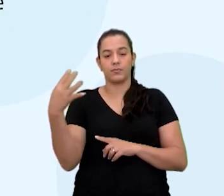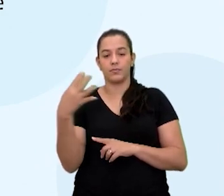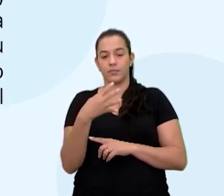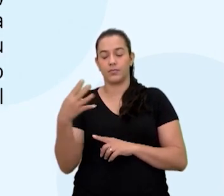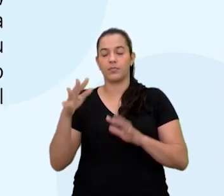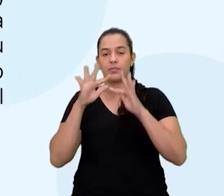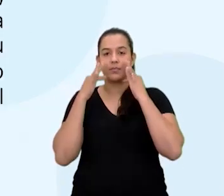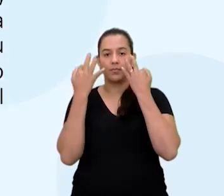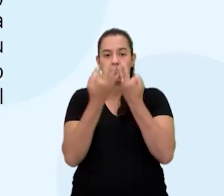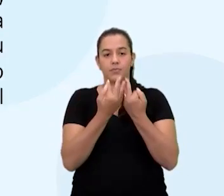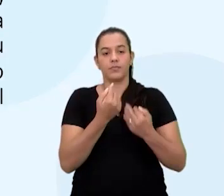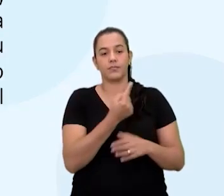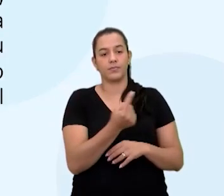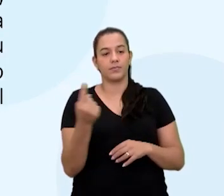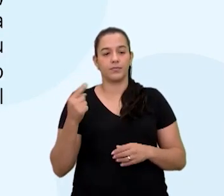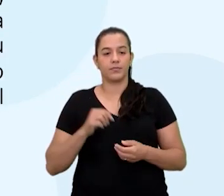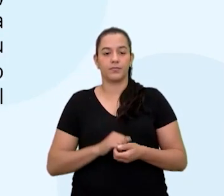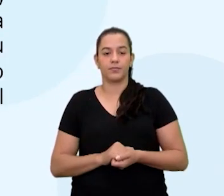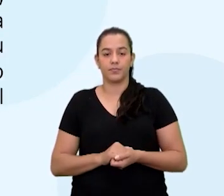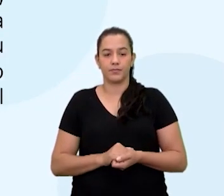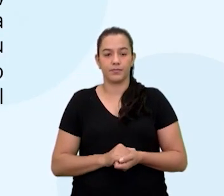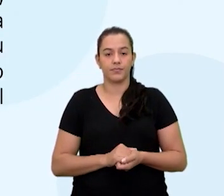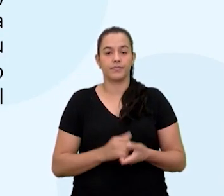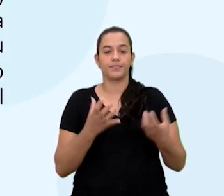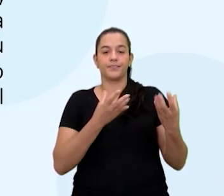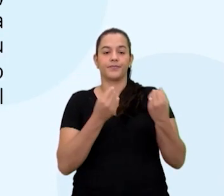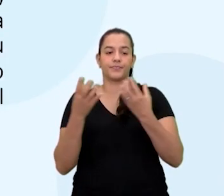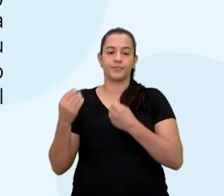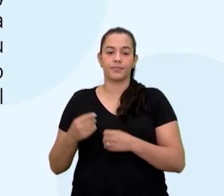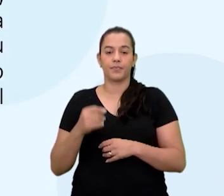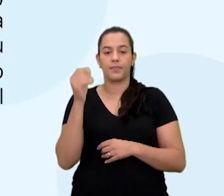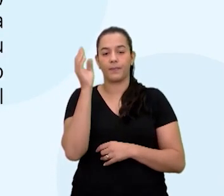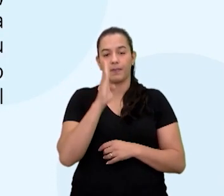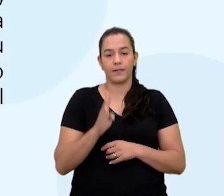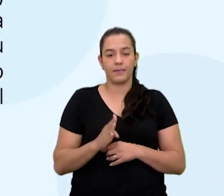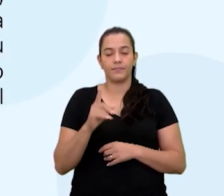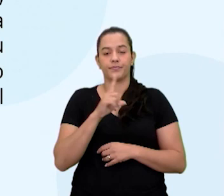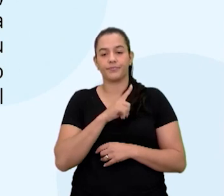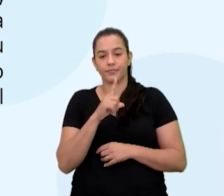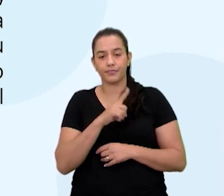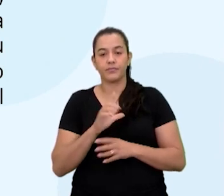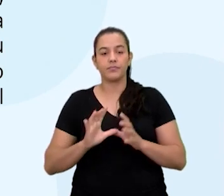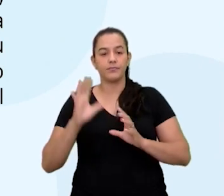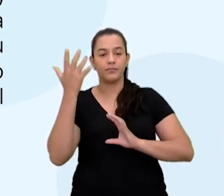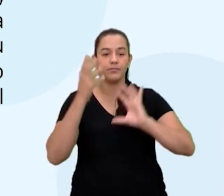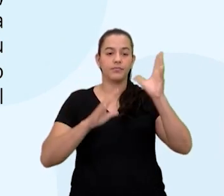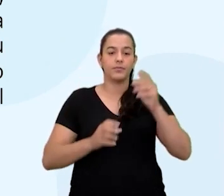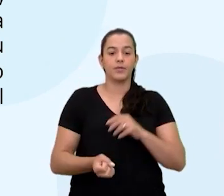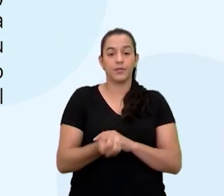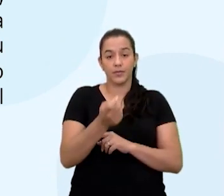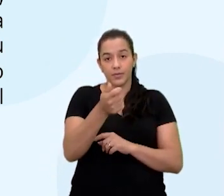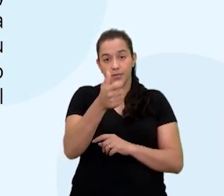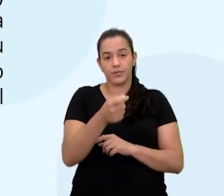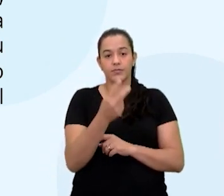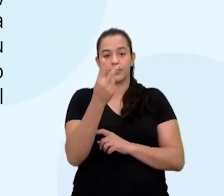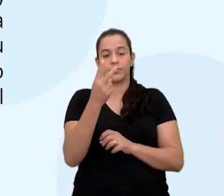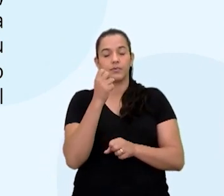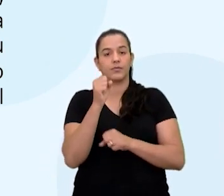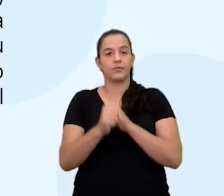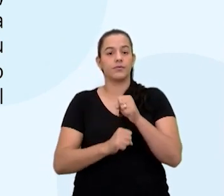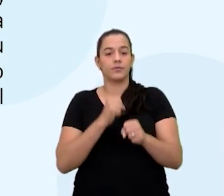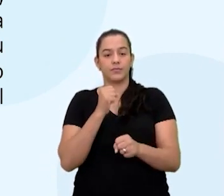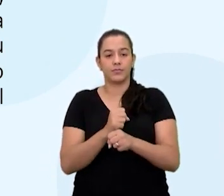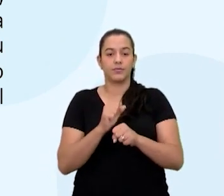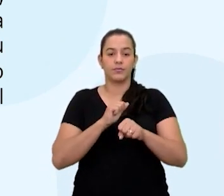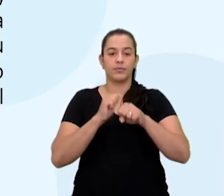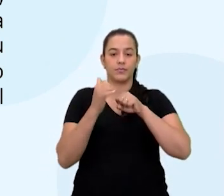344 famílias. Muitos são os brasileiros que tiveram a vida afetada após quase 2 anos de pandemia. Esse